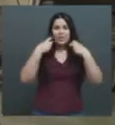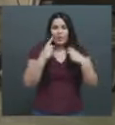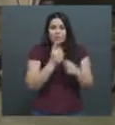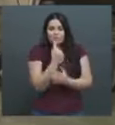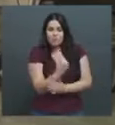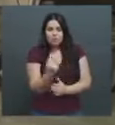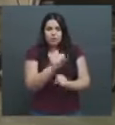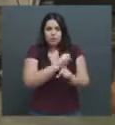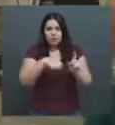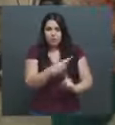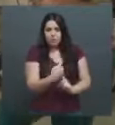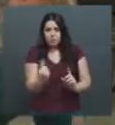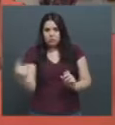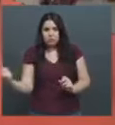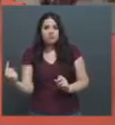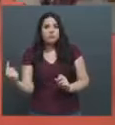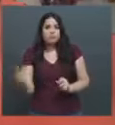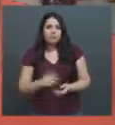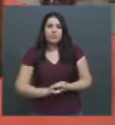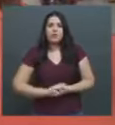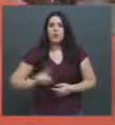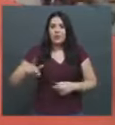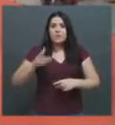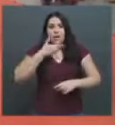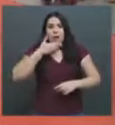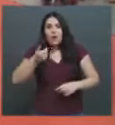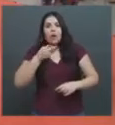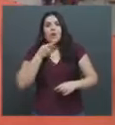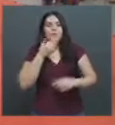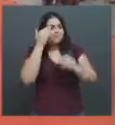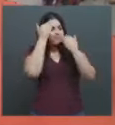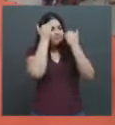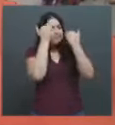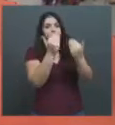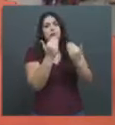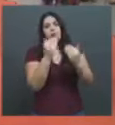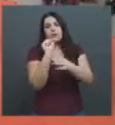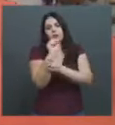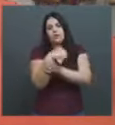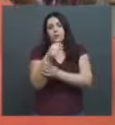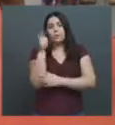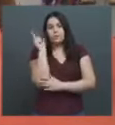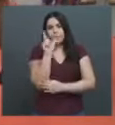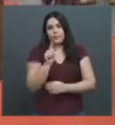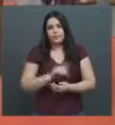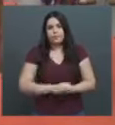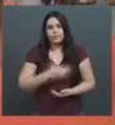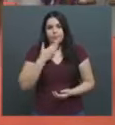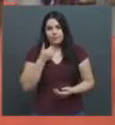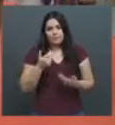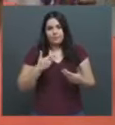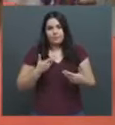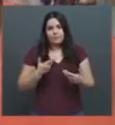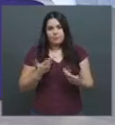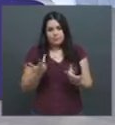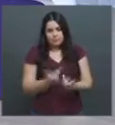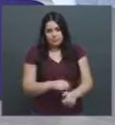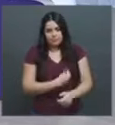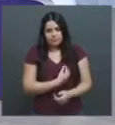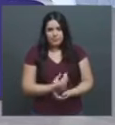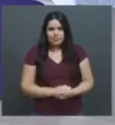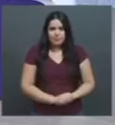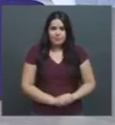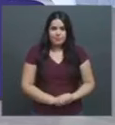melhoram, eles sempre relatam assim uma gratidão à fisioterapia por ter alcançado essa melhora de qualidade de vida.